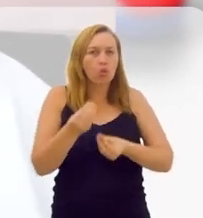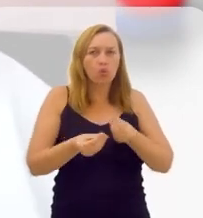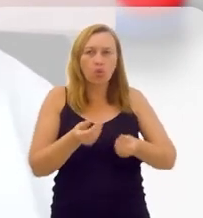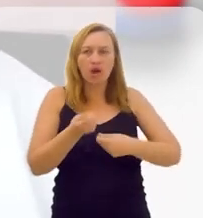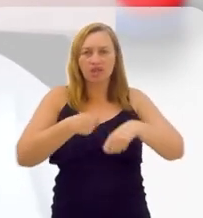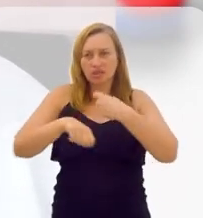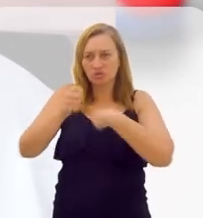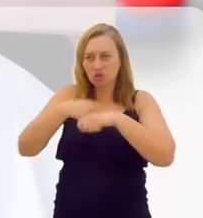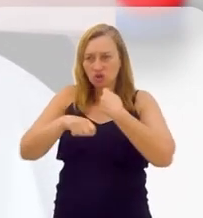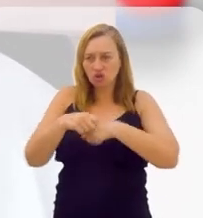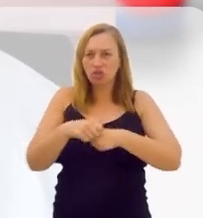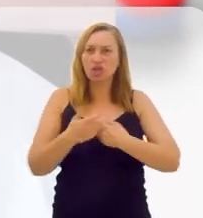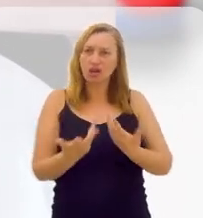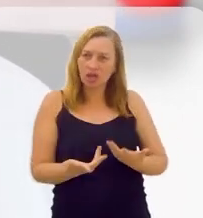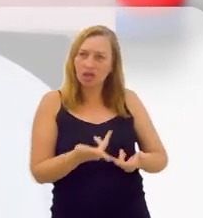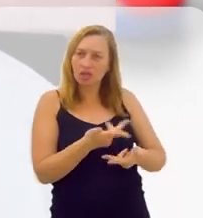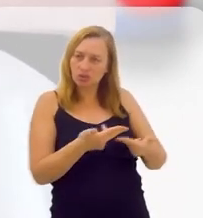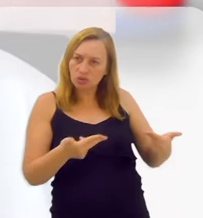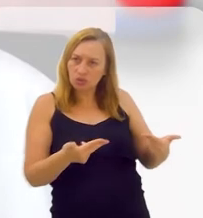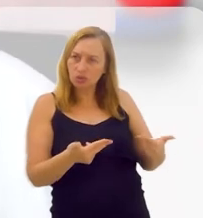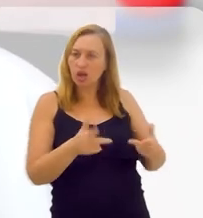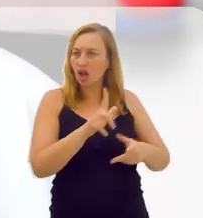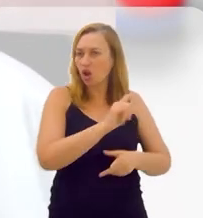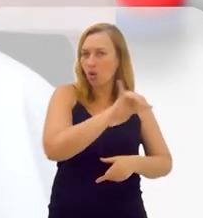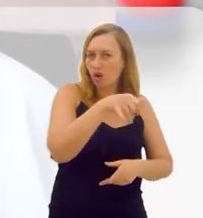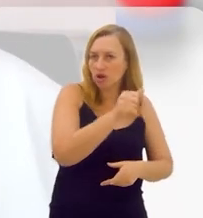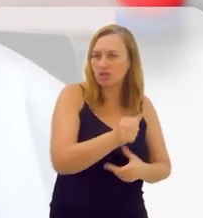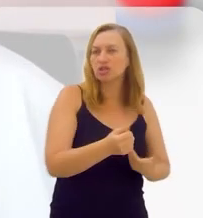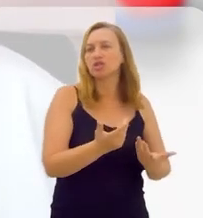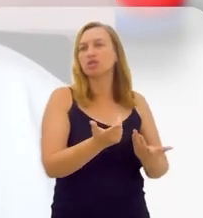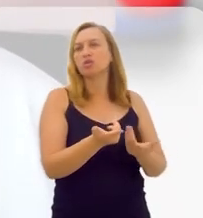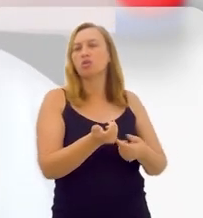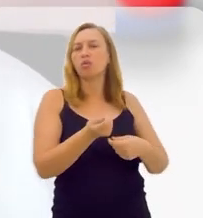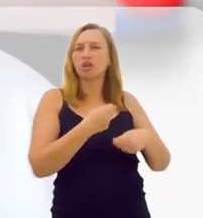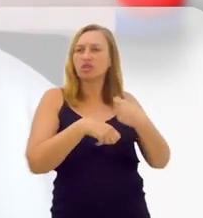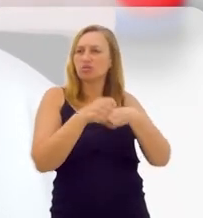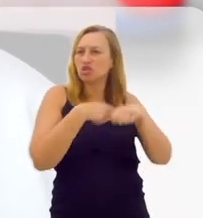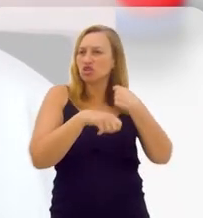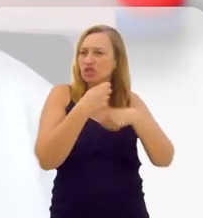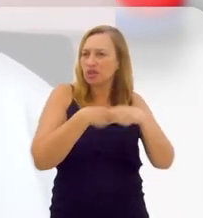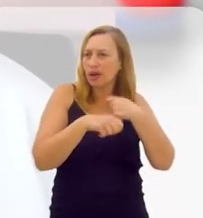como administrar o nosso negócio, como administrar